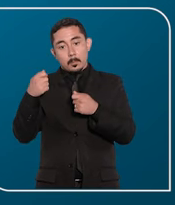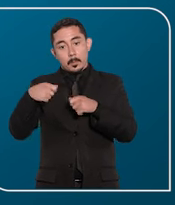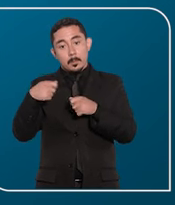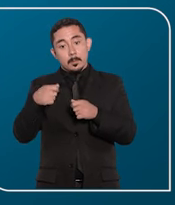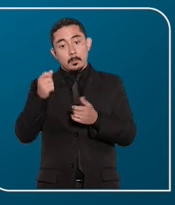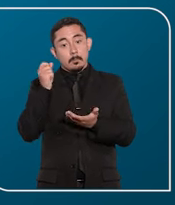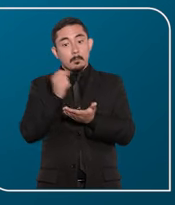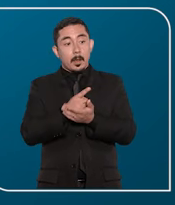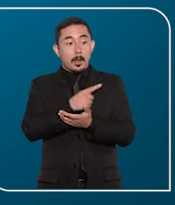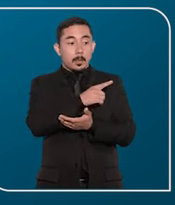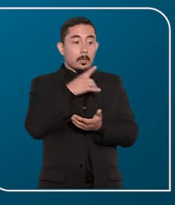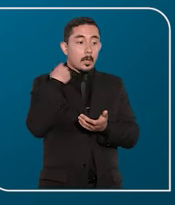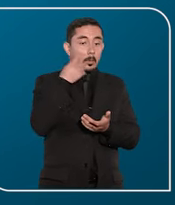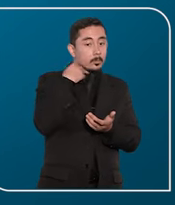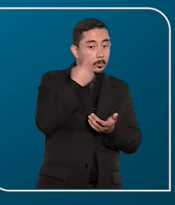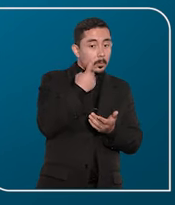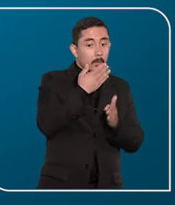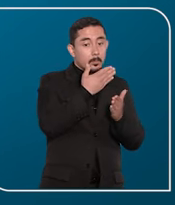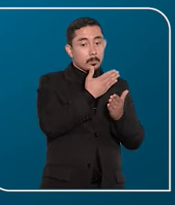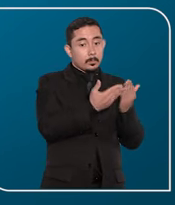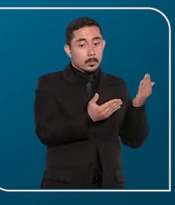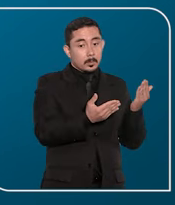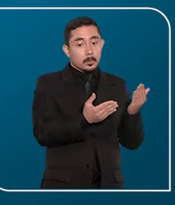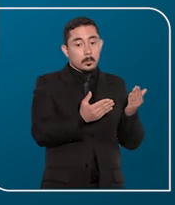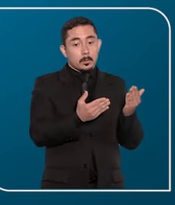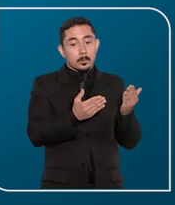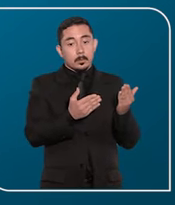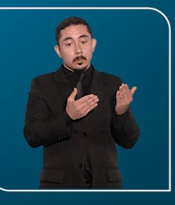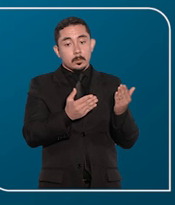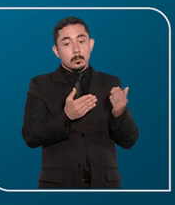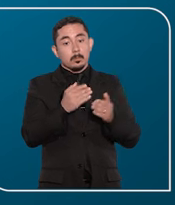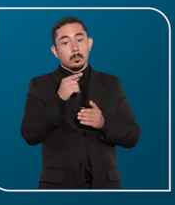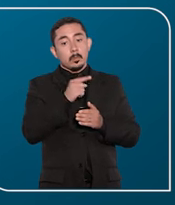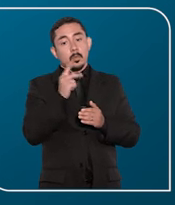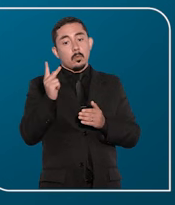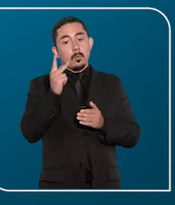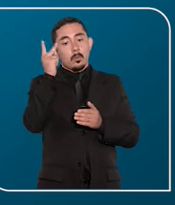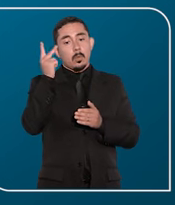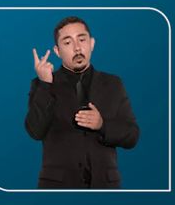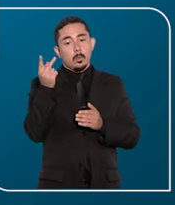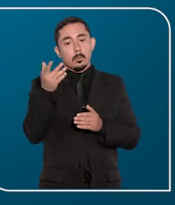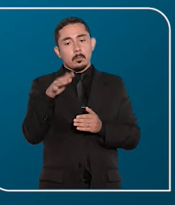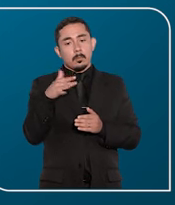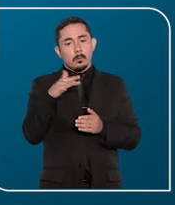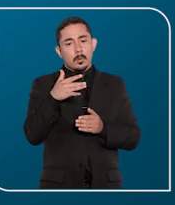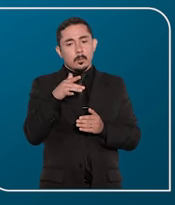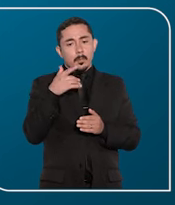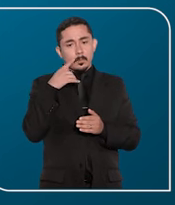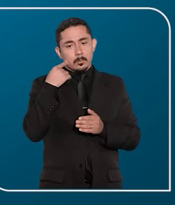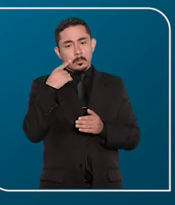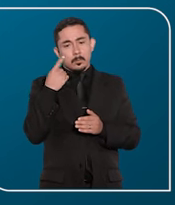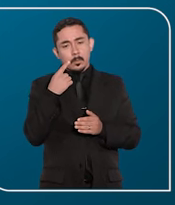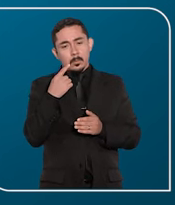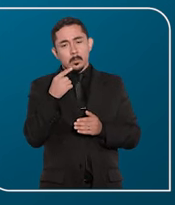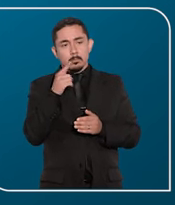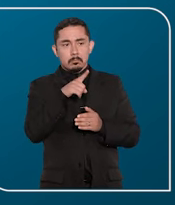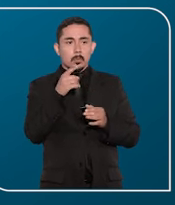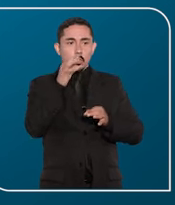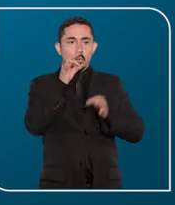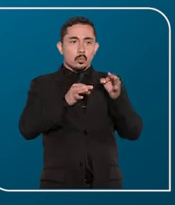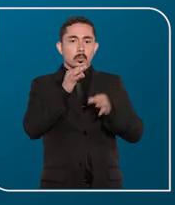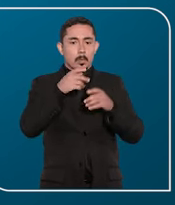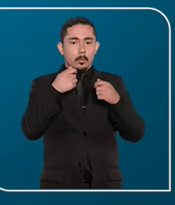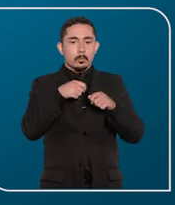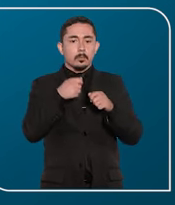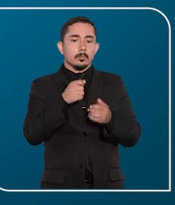ao advogado da parte vencedora o valor ou um percentual de honorários a serem fixados pelo Poder Judiciário. Como